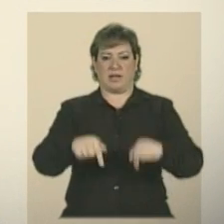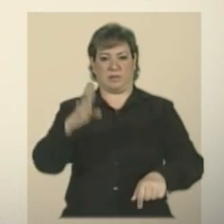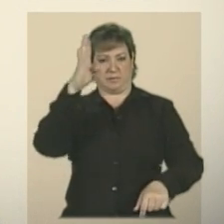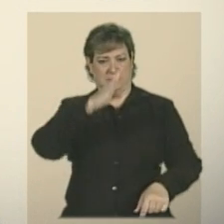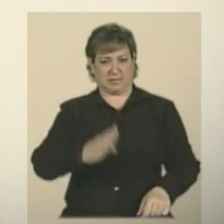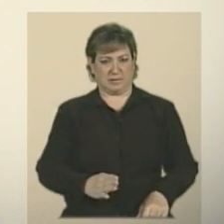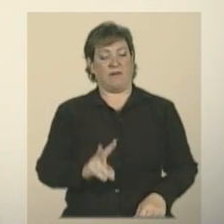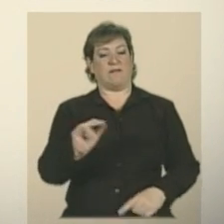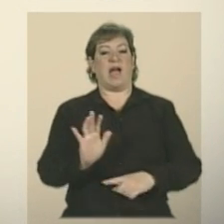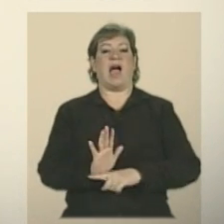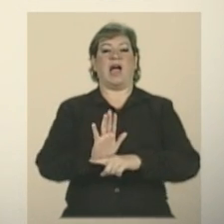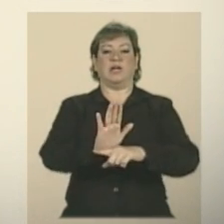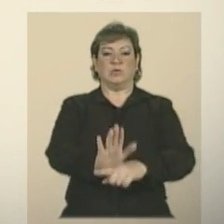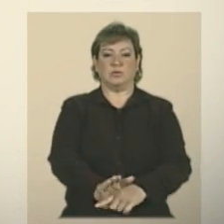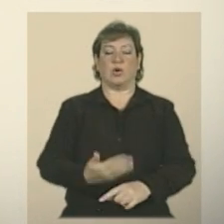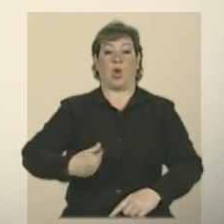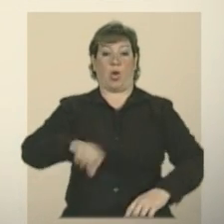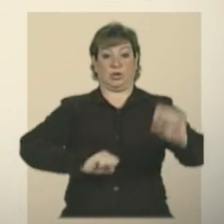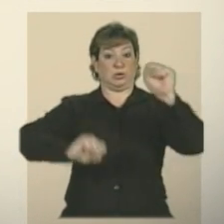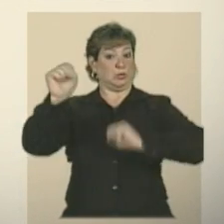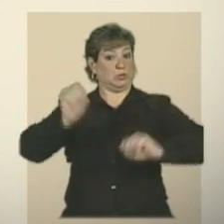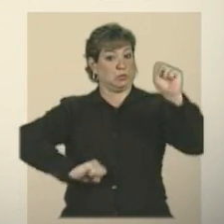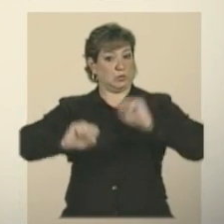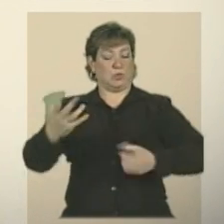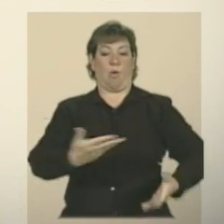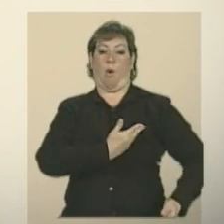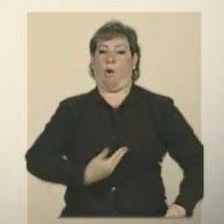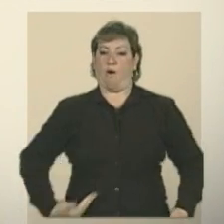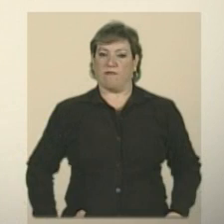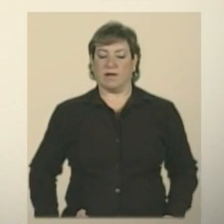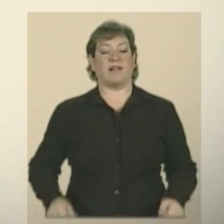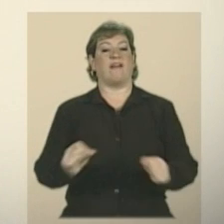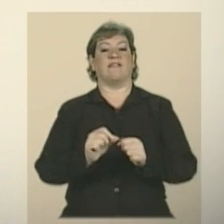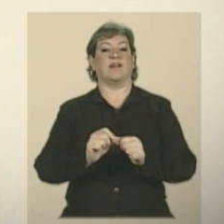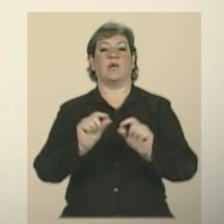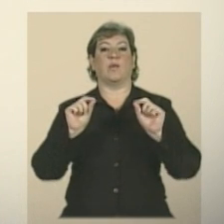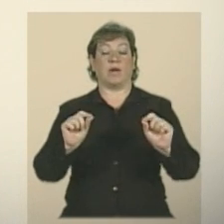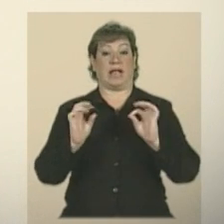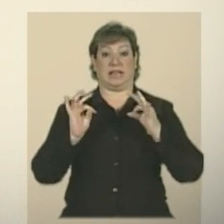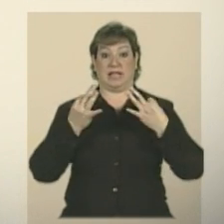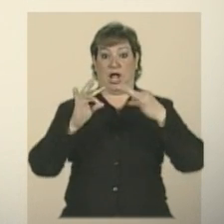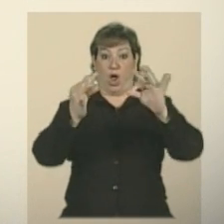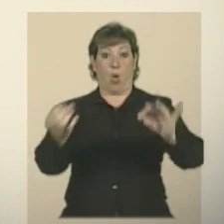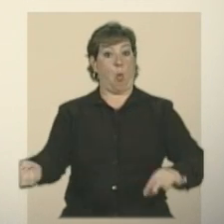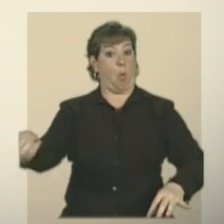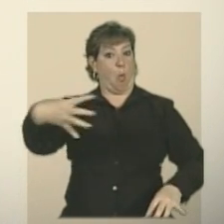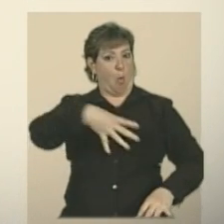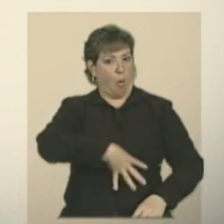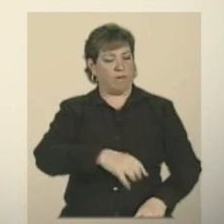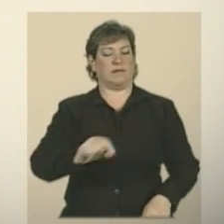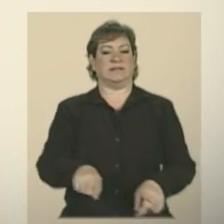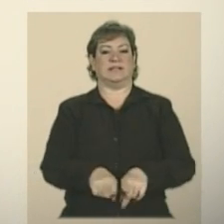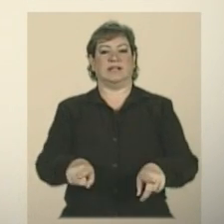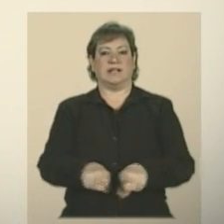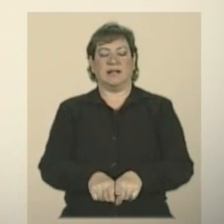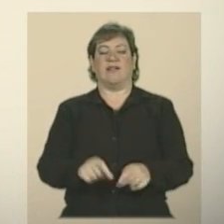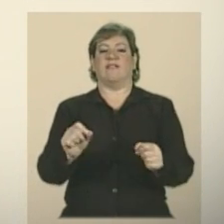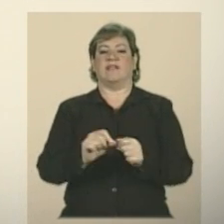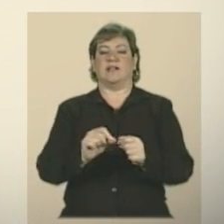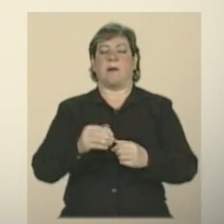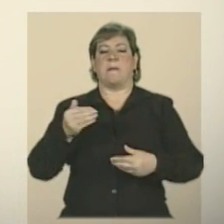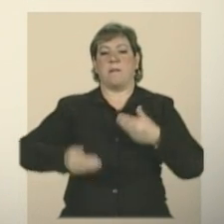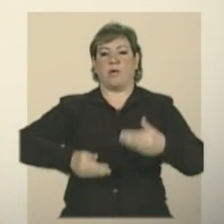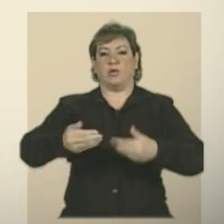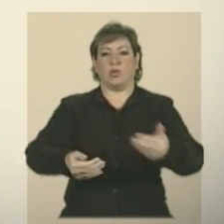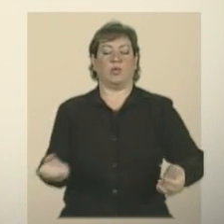e vão ajudar a nossa indústria, o governo, a fazer tecnologias novas e a provocar